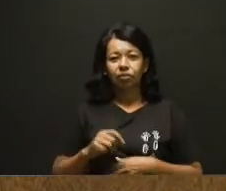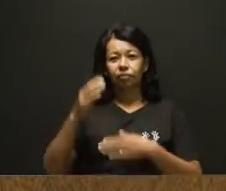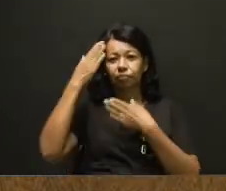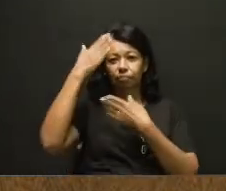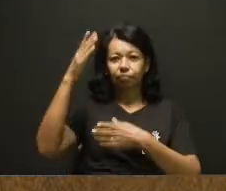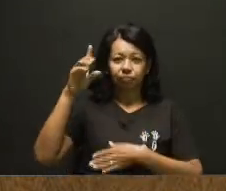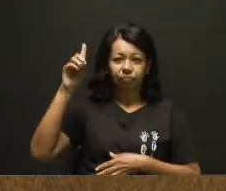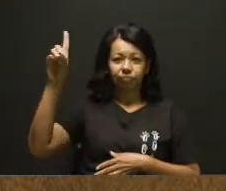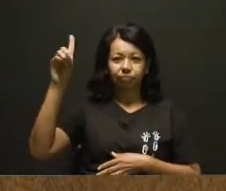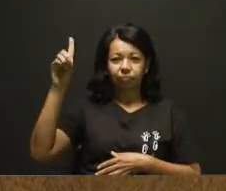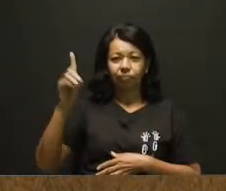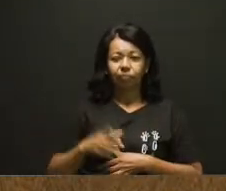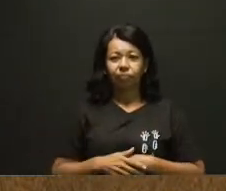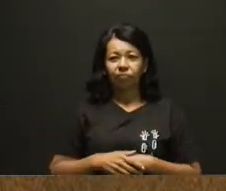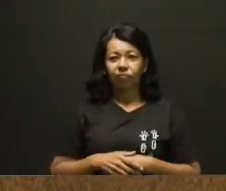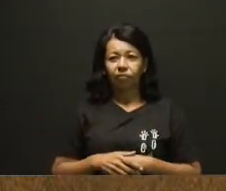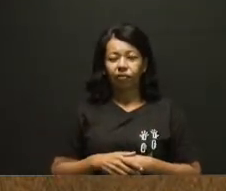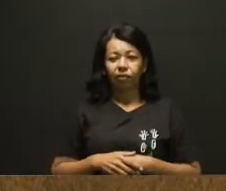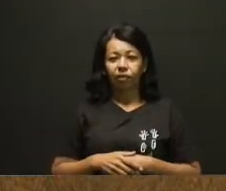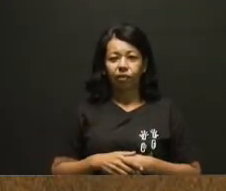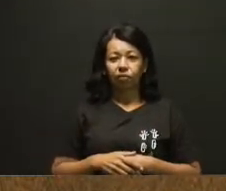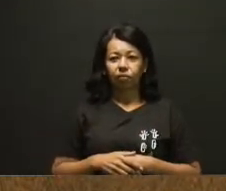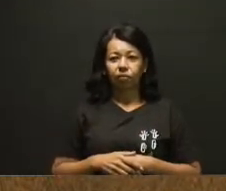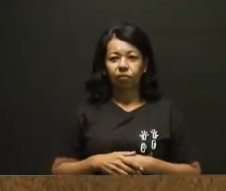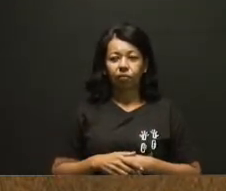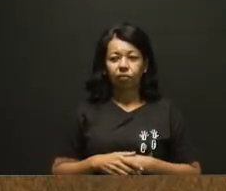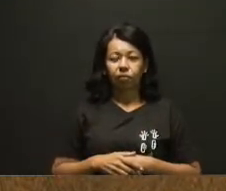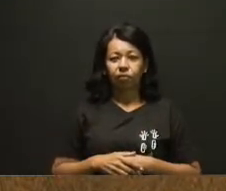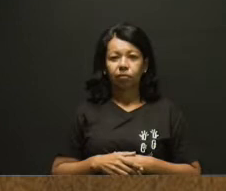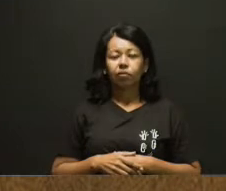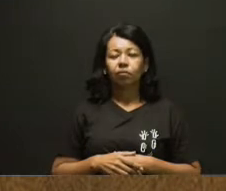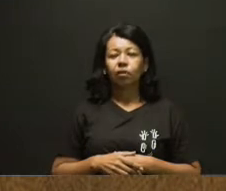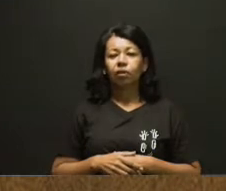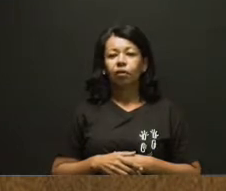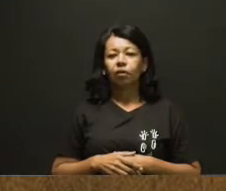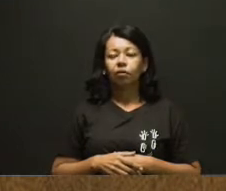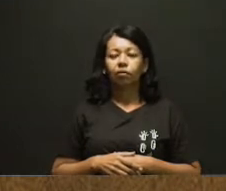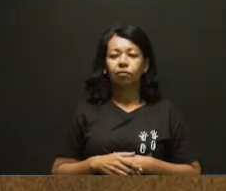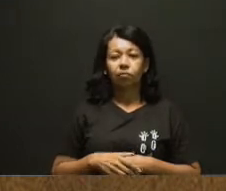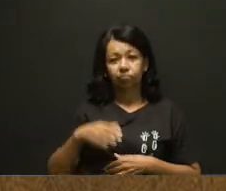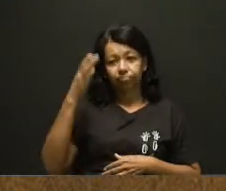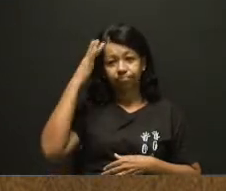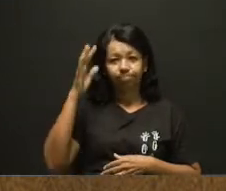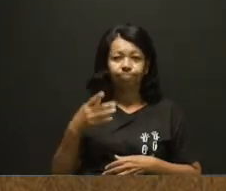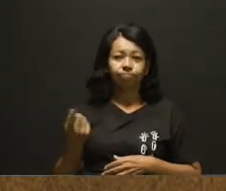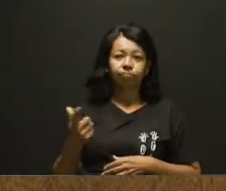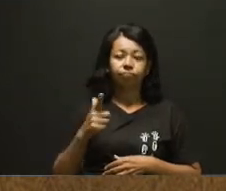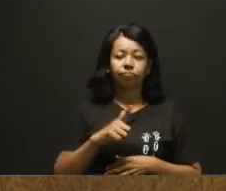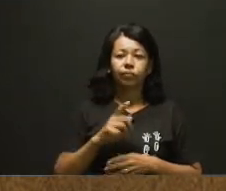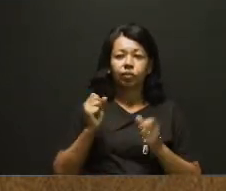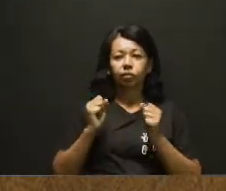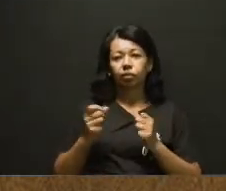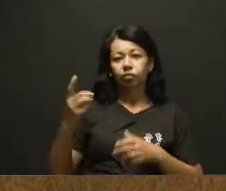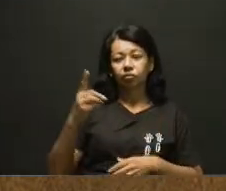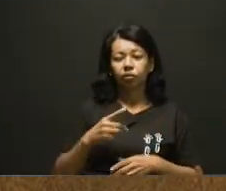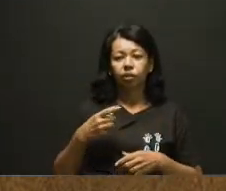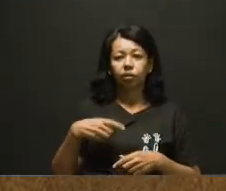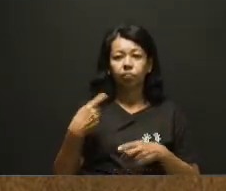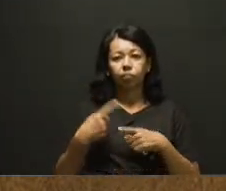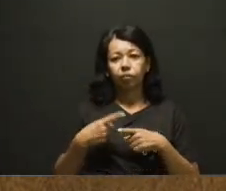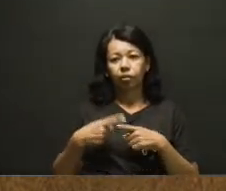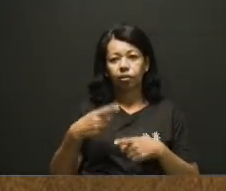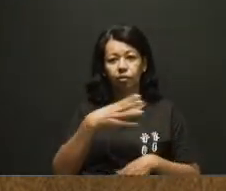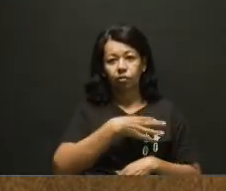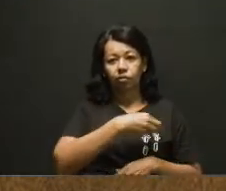primeiramente agradecer a presença de todos sei que muitos não puderam vir por conta dos filhos